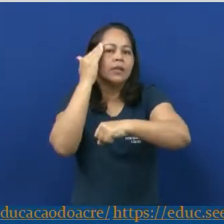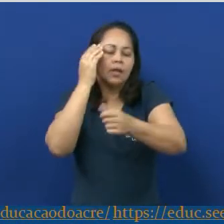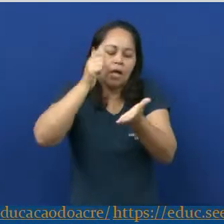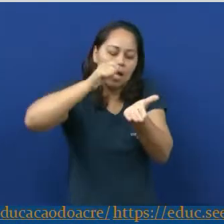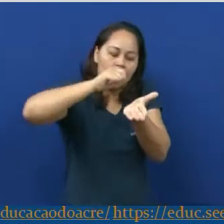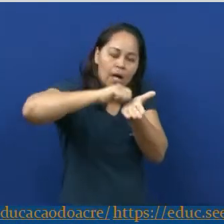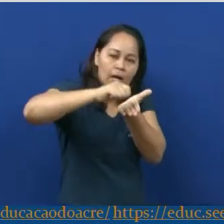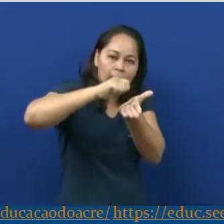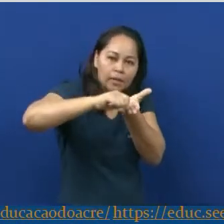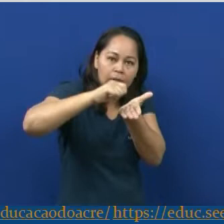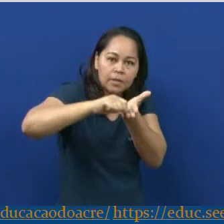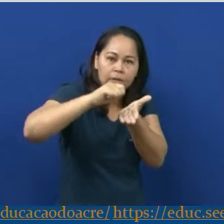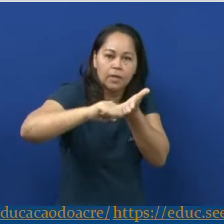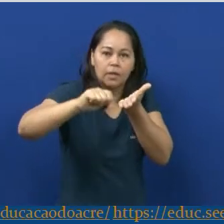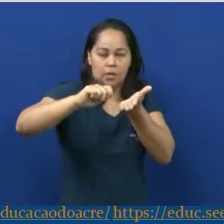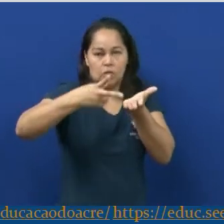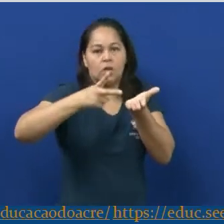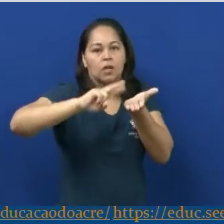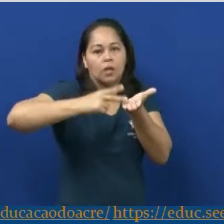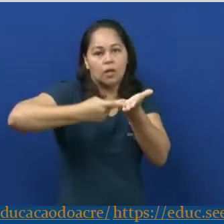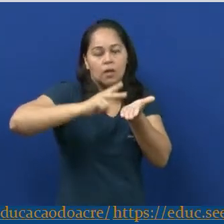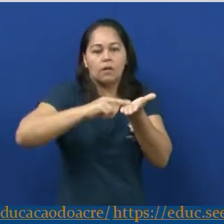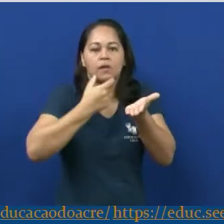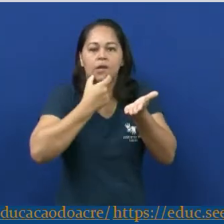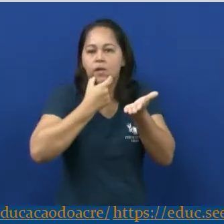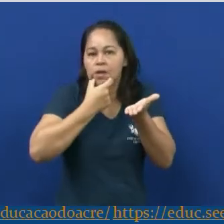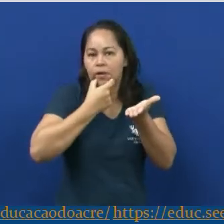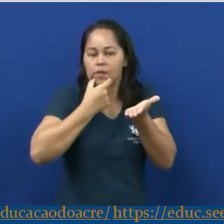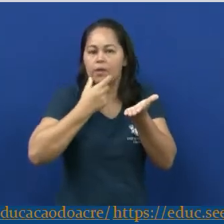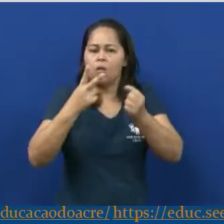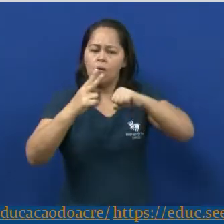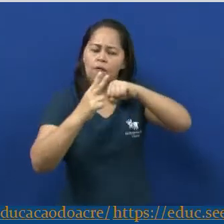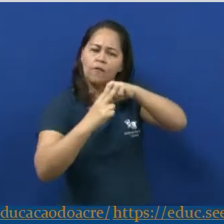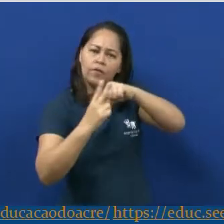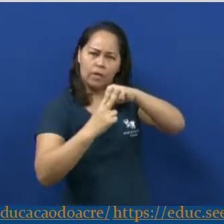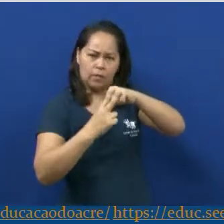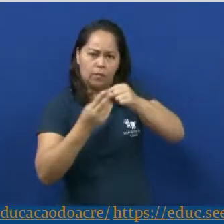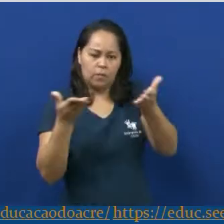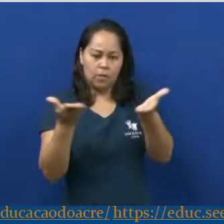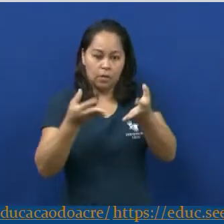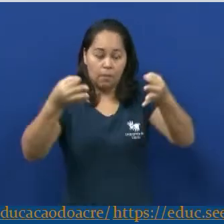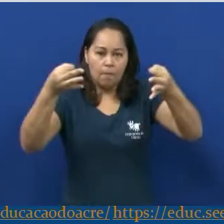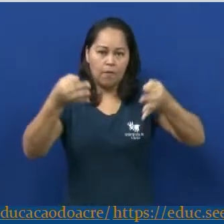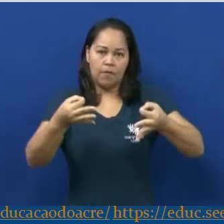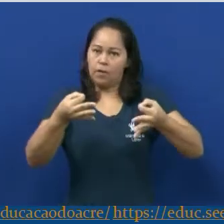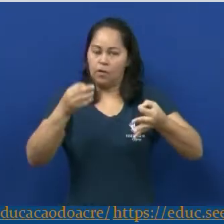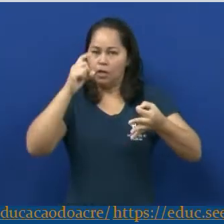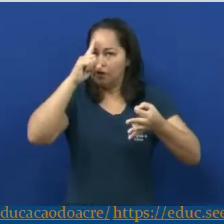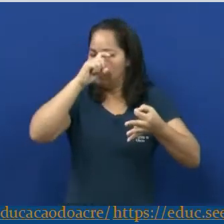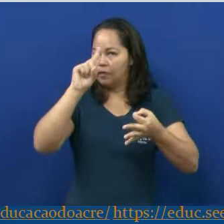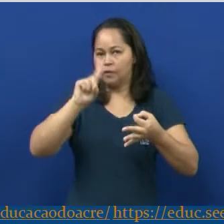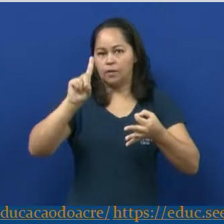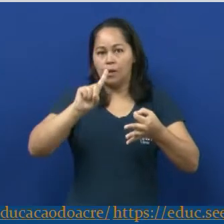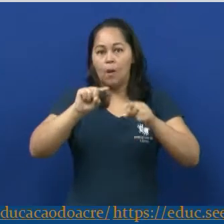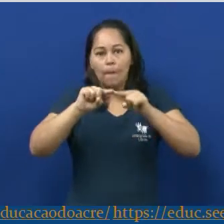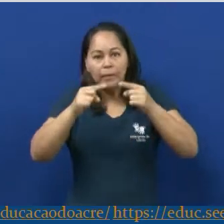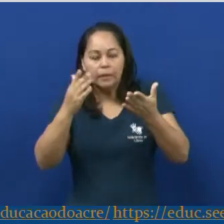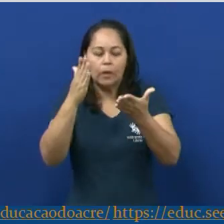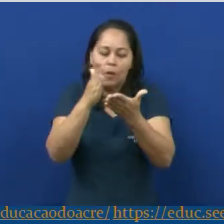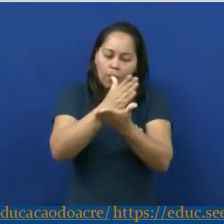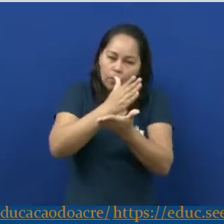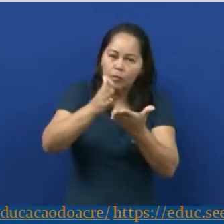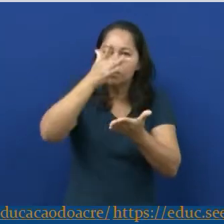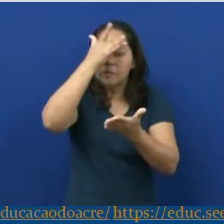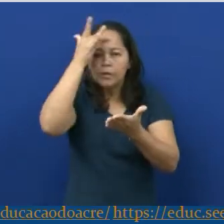você entender perfeitamente a matéria o presente perfeito ele não é difícil alguns alunos têm uma dificuldade